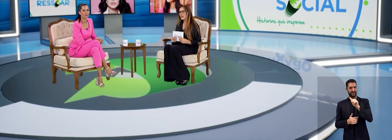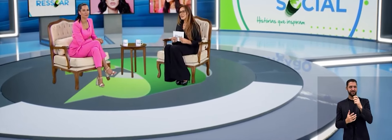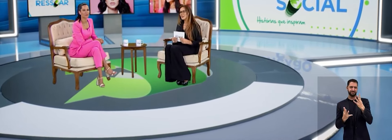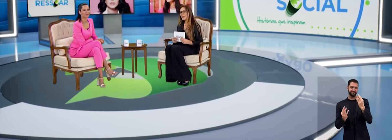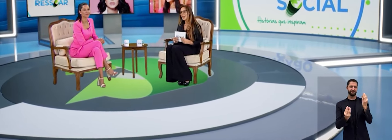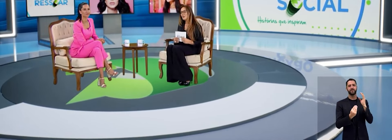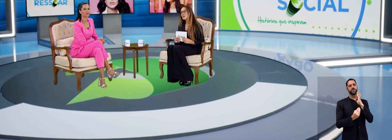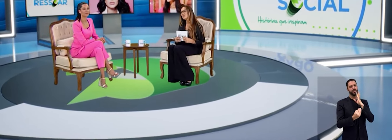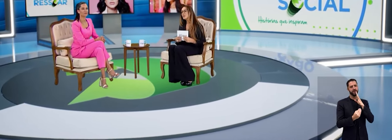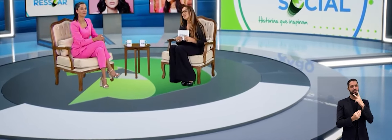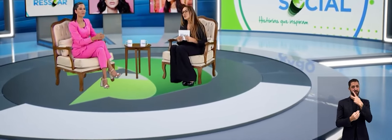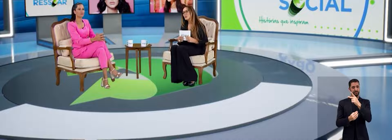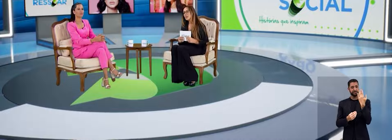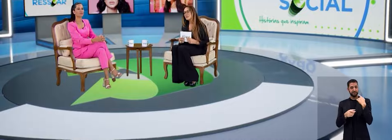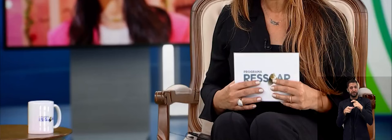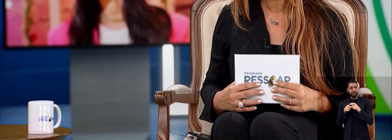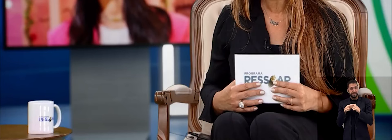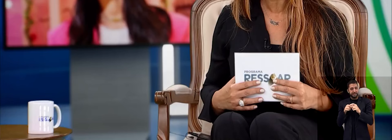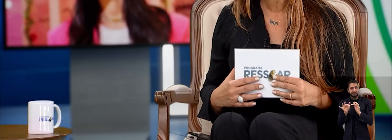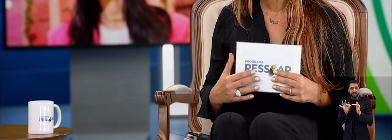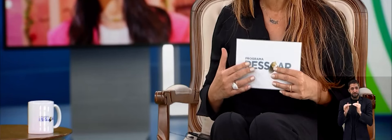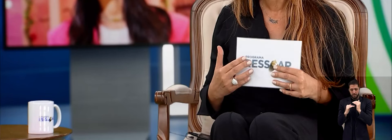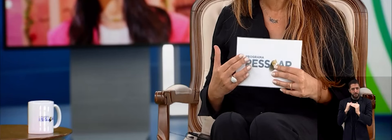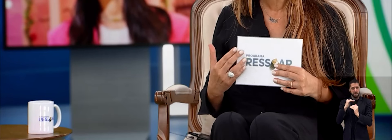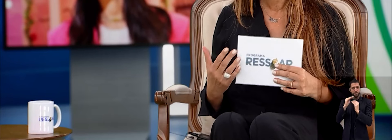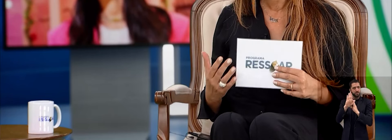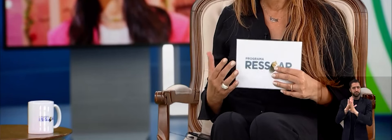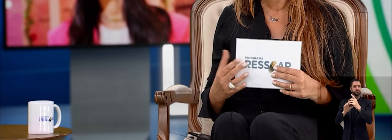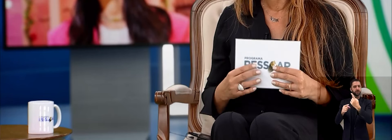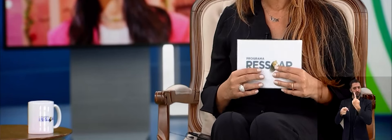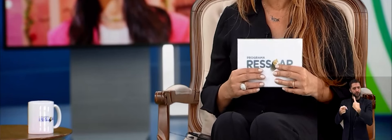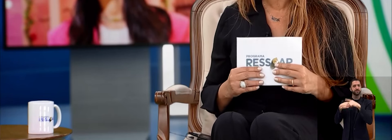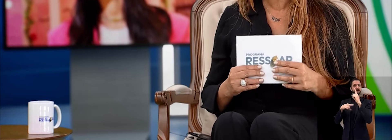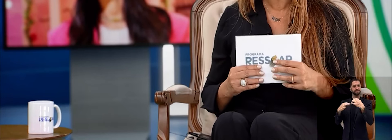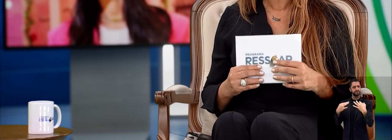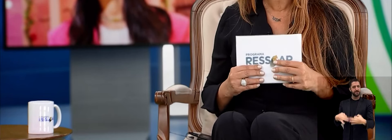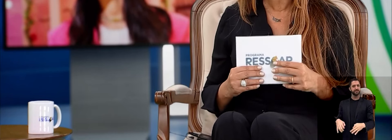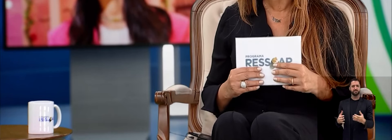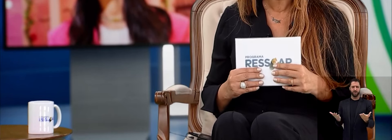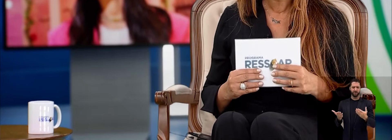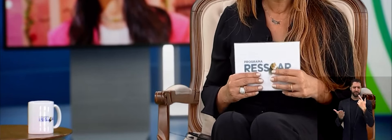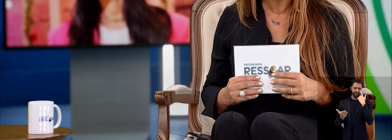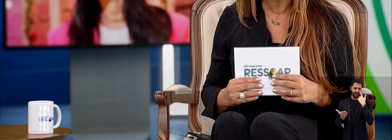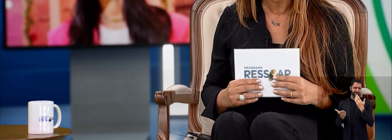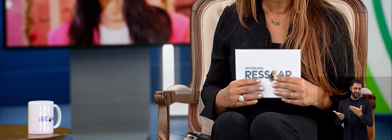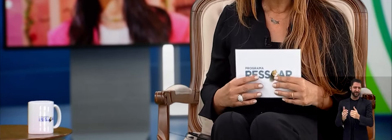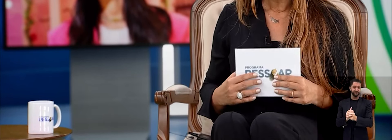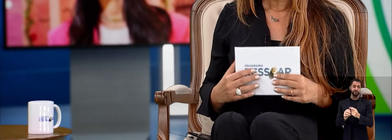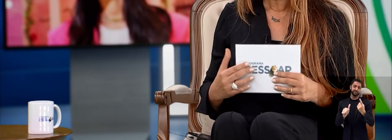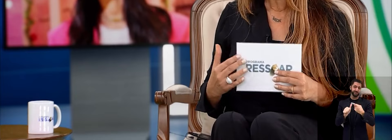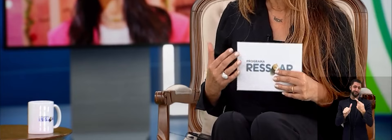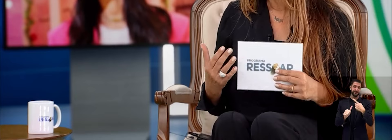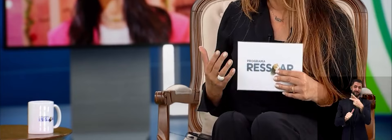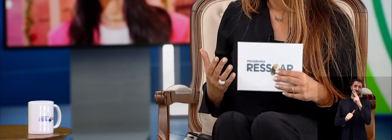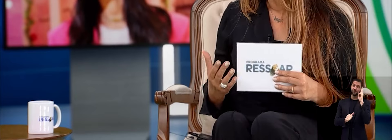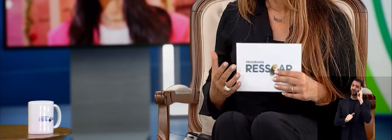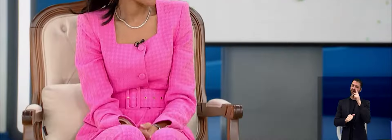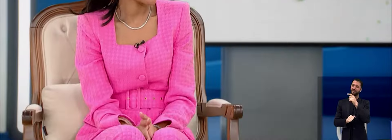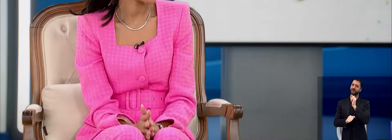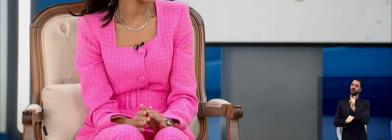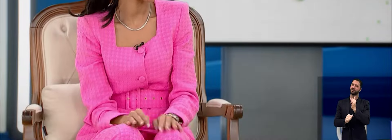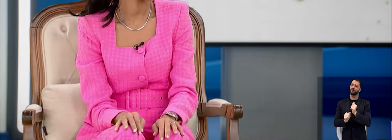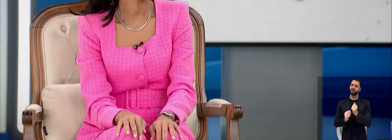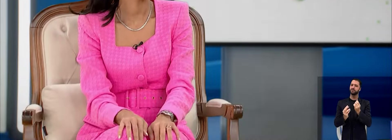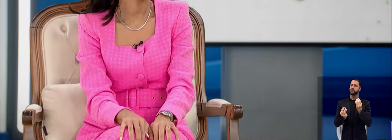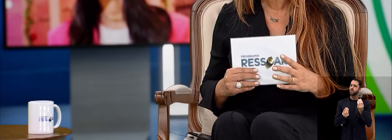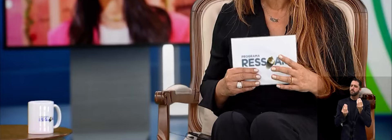que conhece, é uma história de superação e de sucesso mesmo. E a gente vai comprovar isso aqui hoje. E ela vai começar